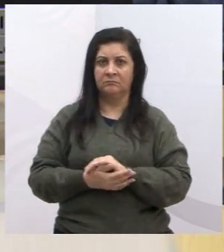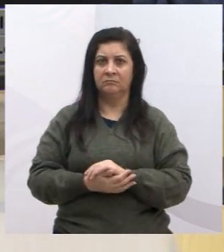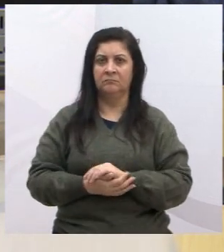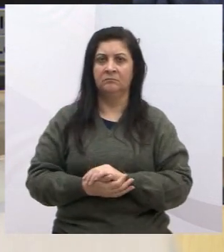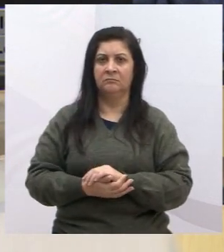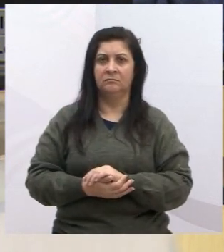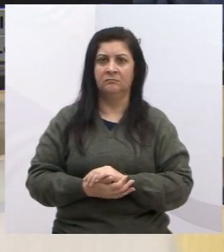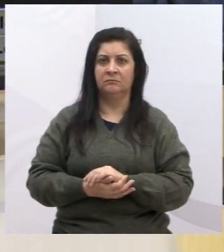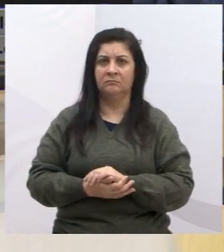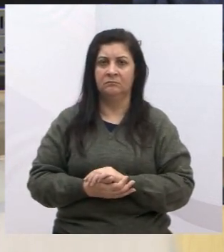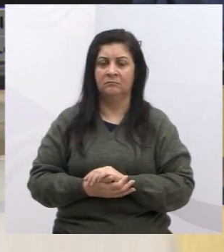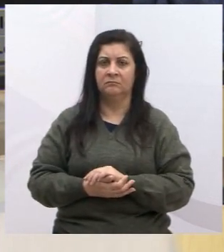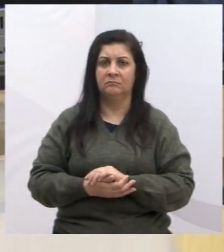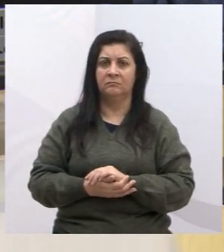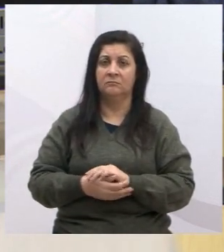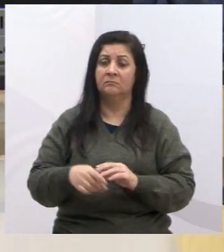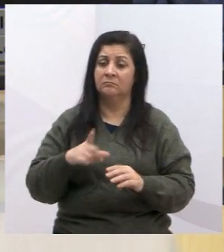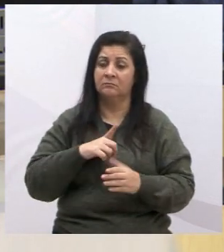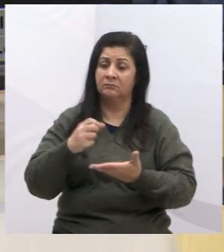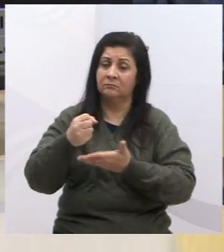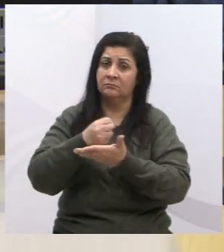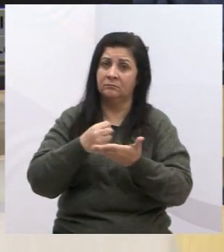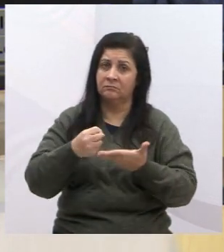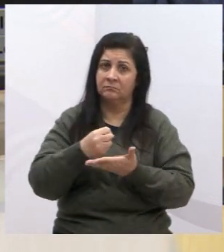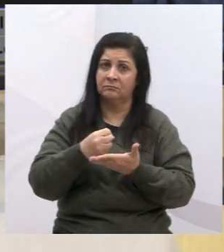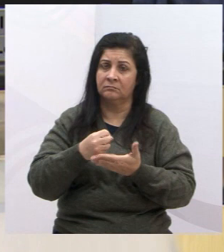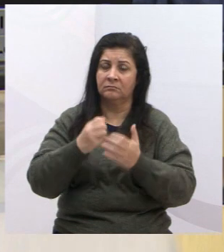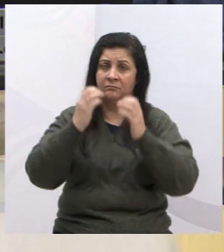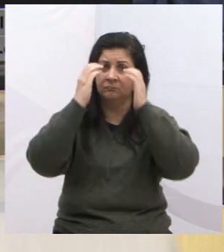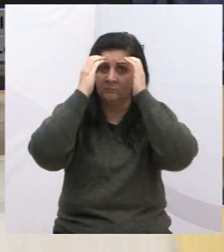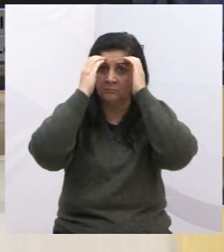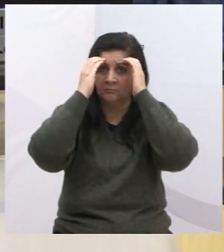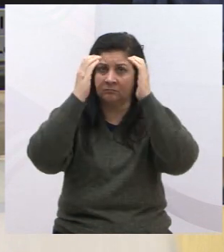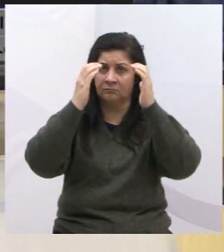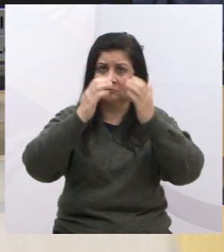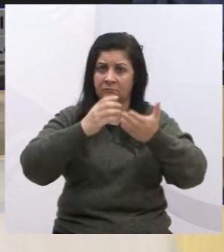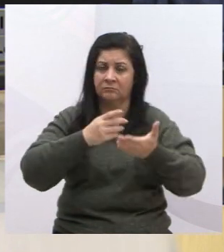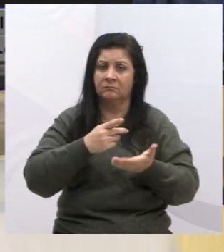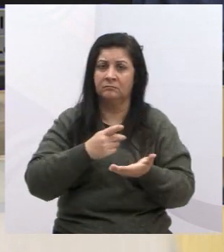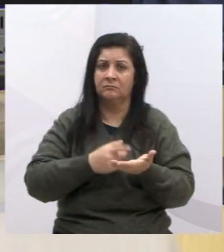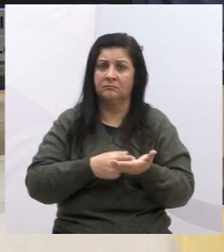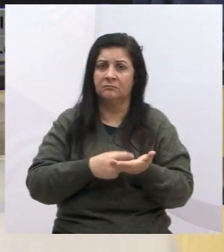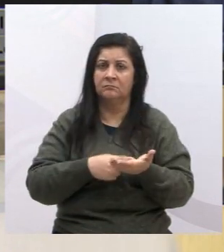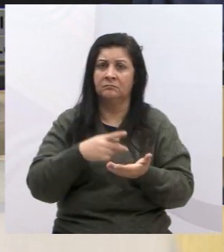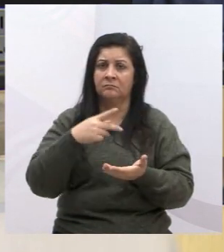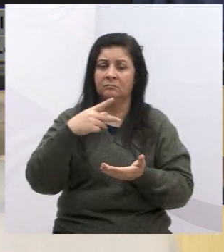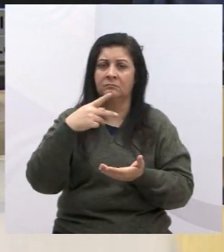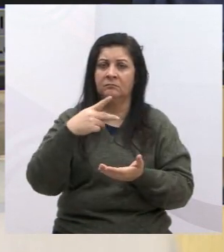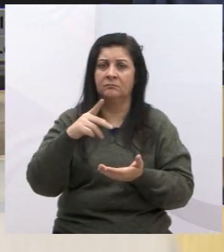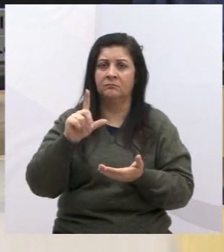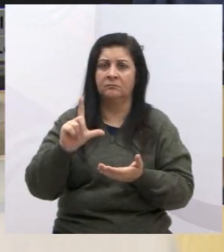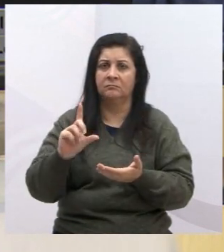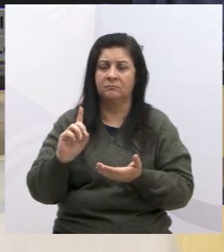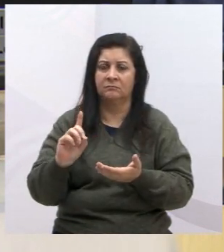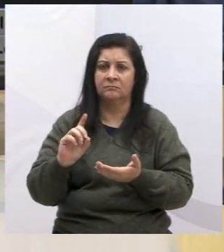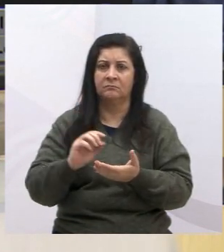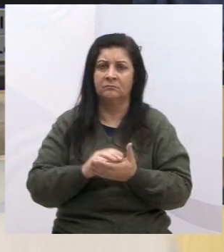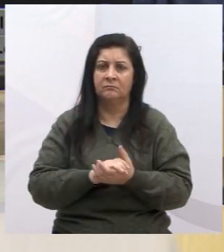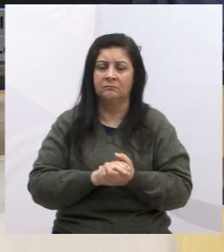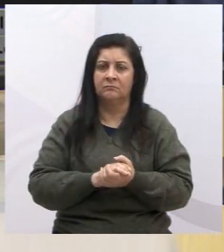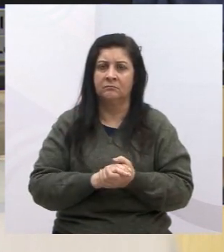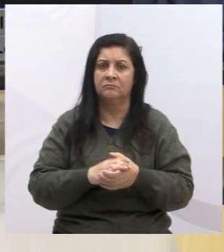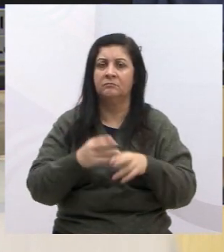está fundamentada no rígido cumprimento de planos diretores e de leis de uso do solo urbano